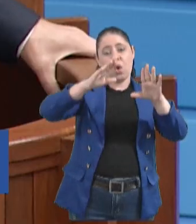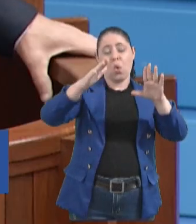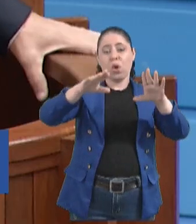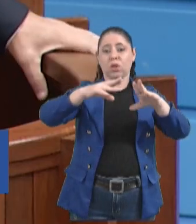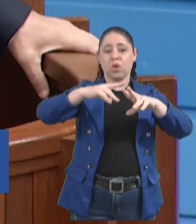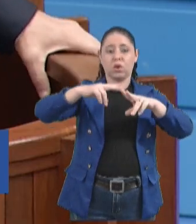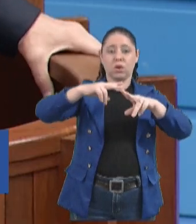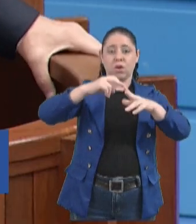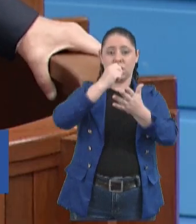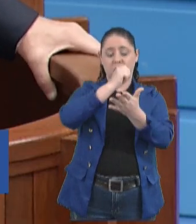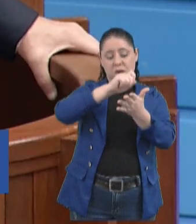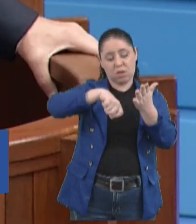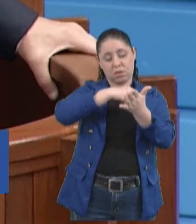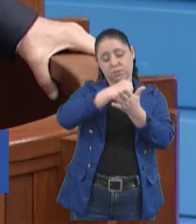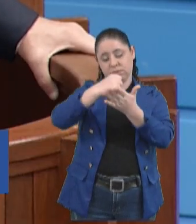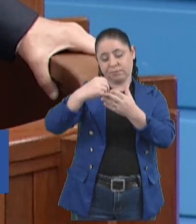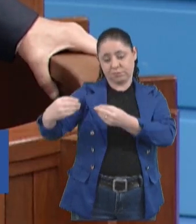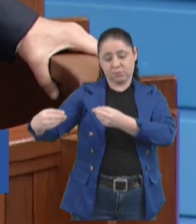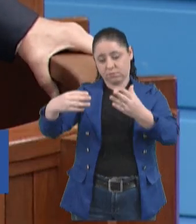reforma agrária.